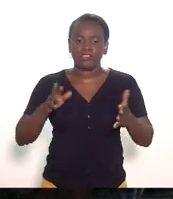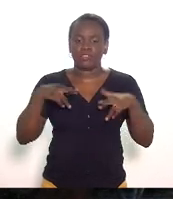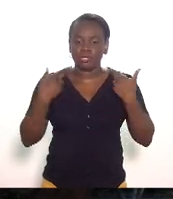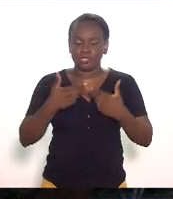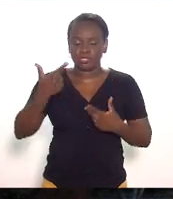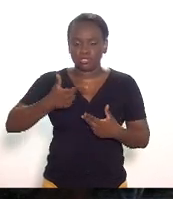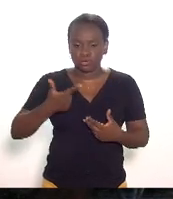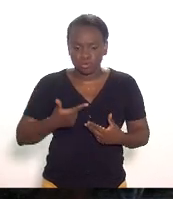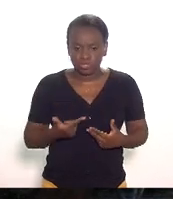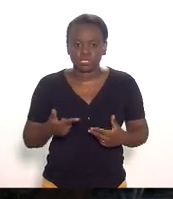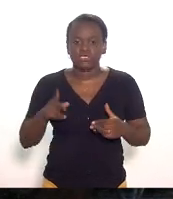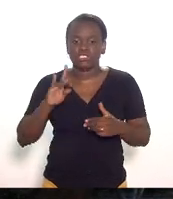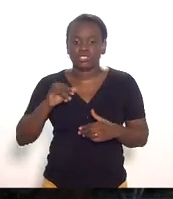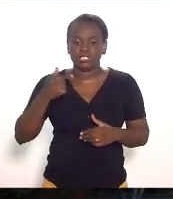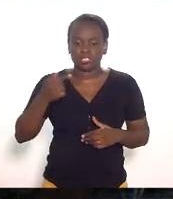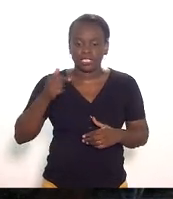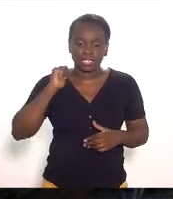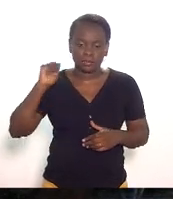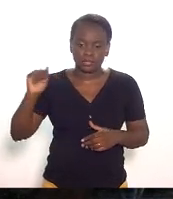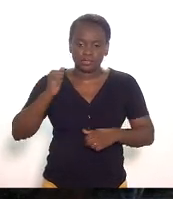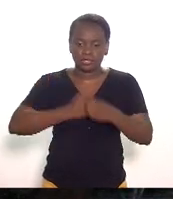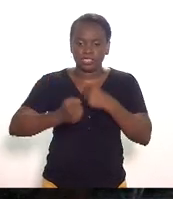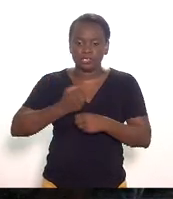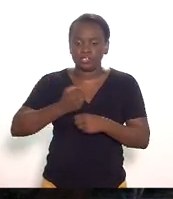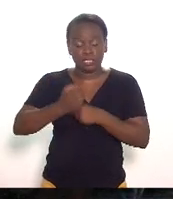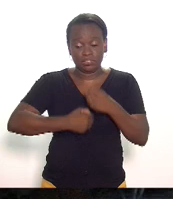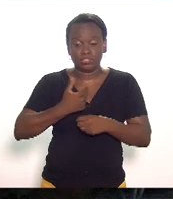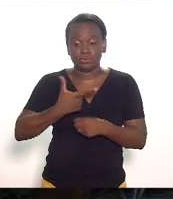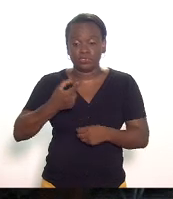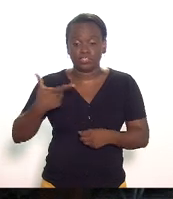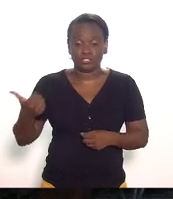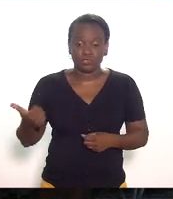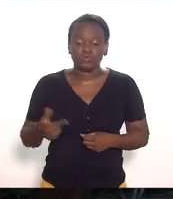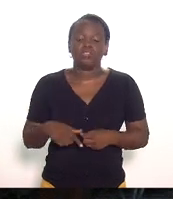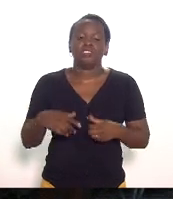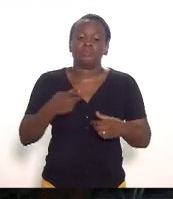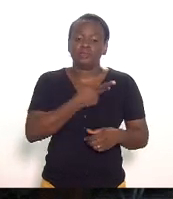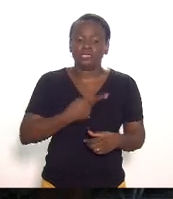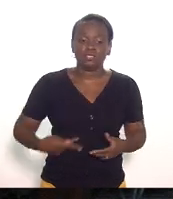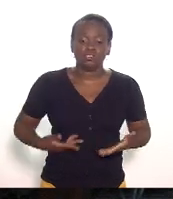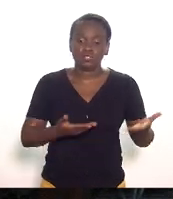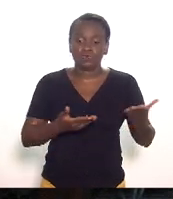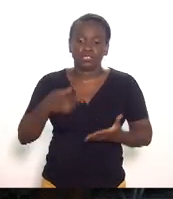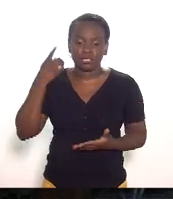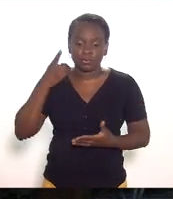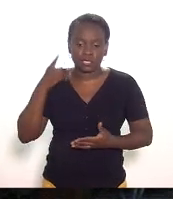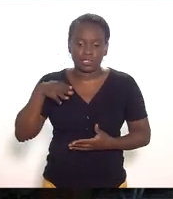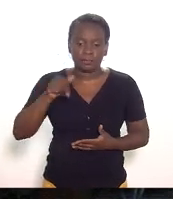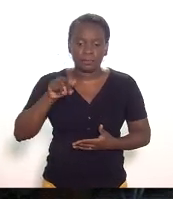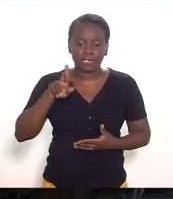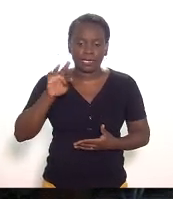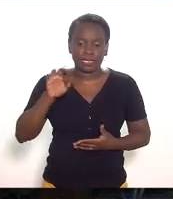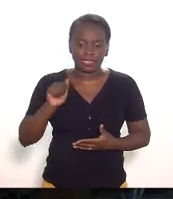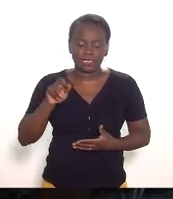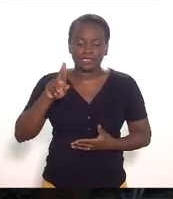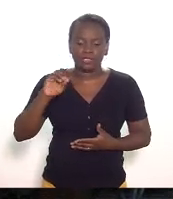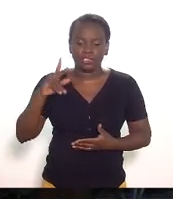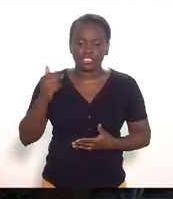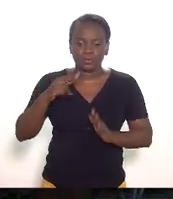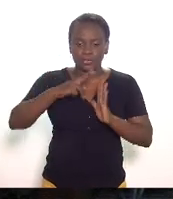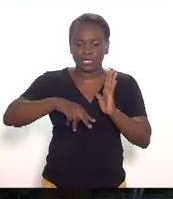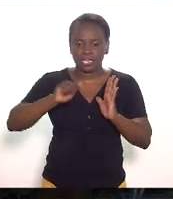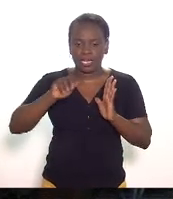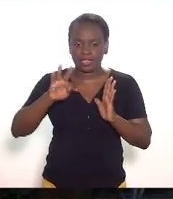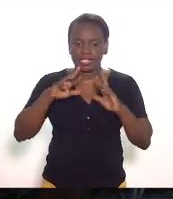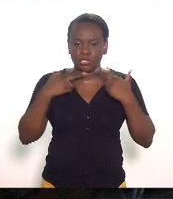sessão extraordinária do dia 7 de abril de 2021. A presidência convida a deputada Marta Rocha a fazer a leitura da ata da